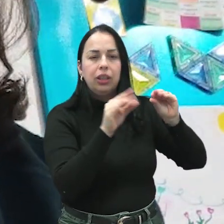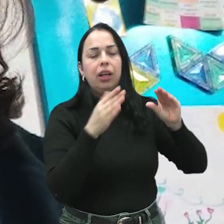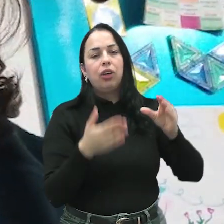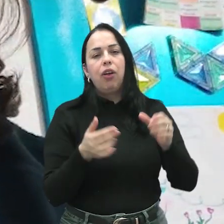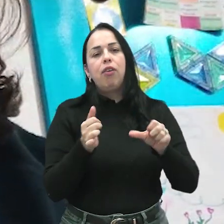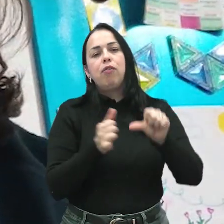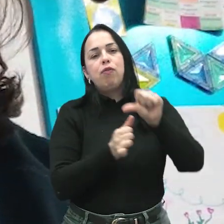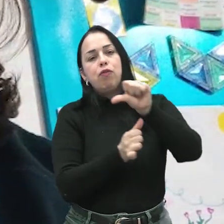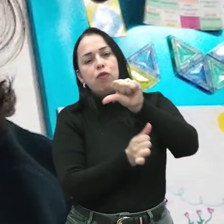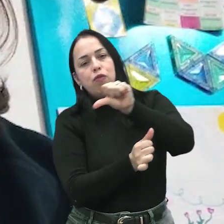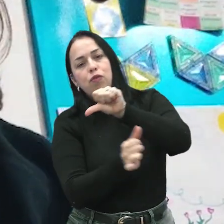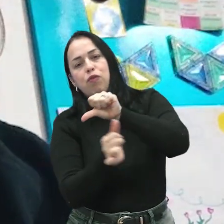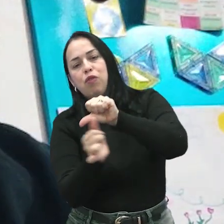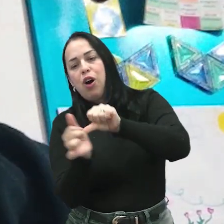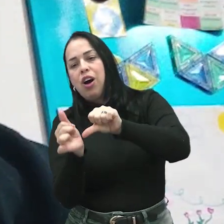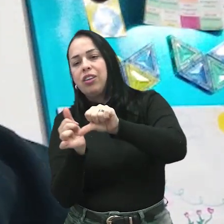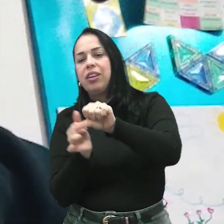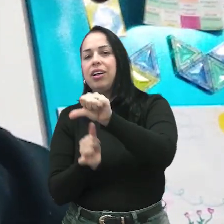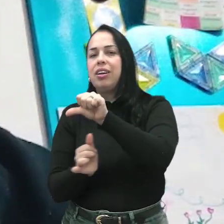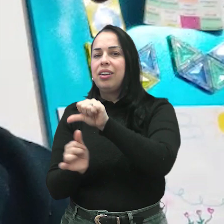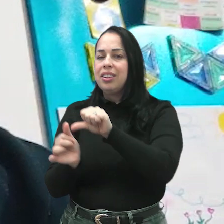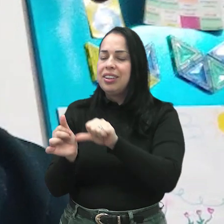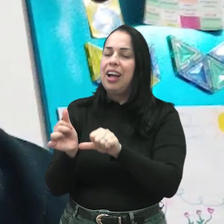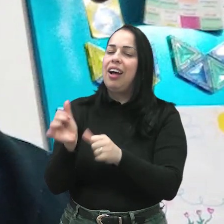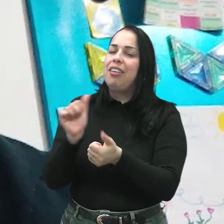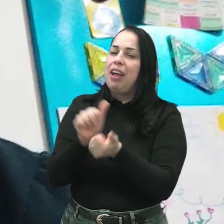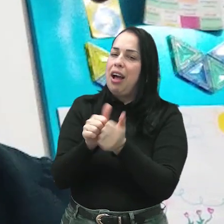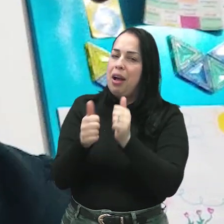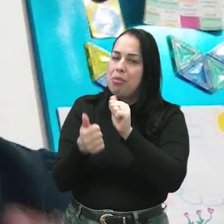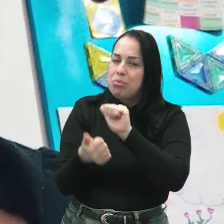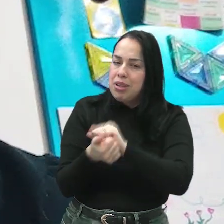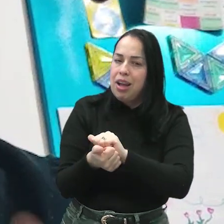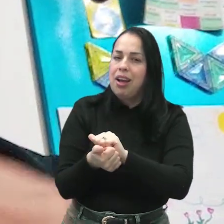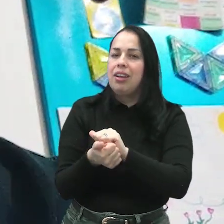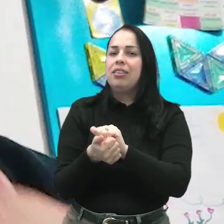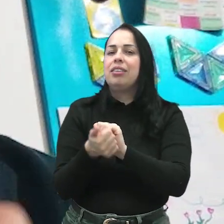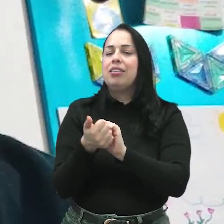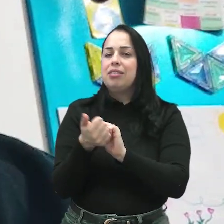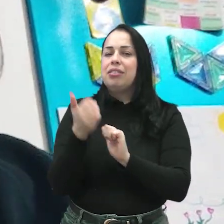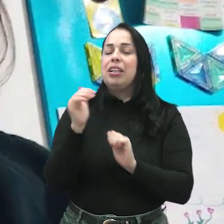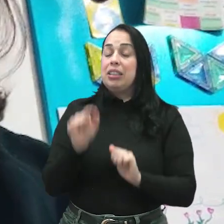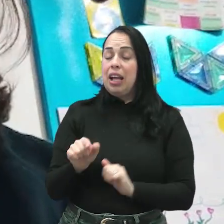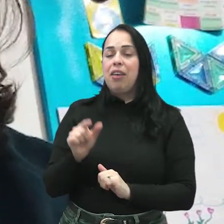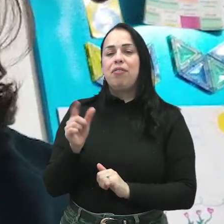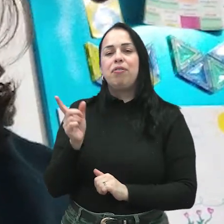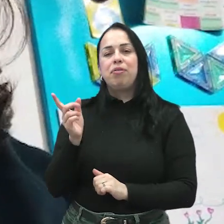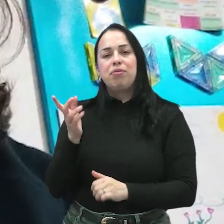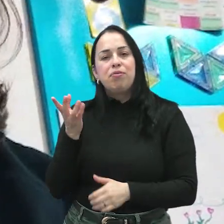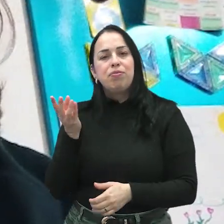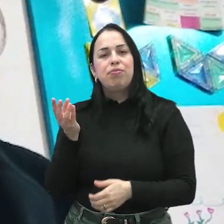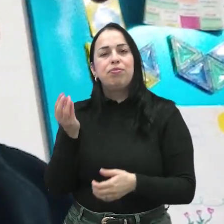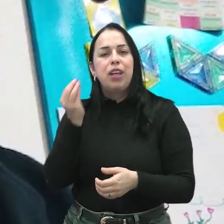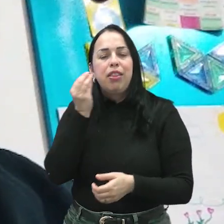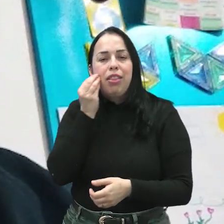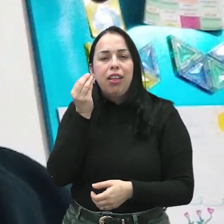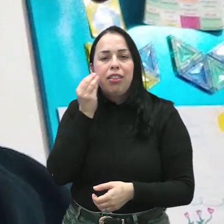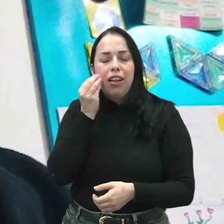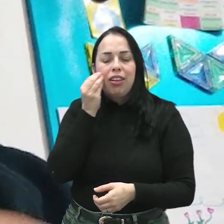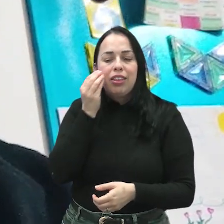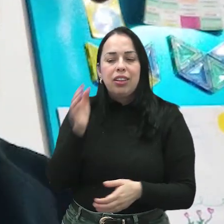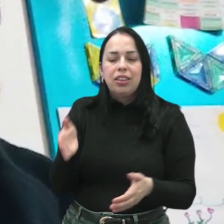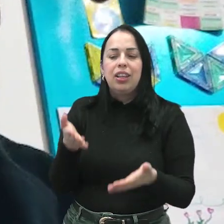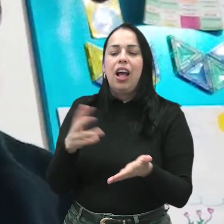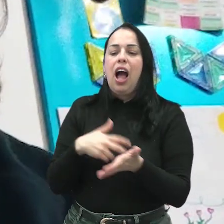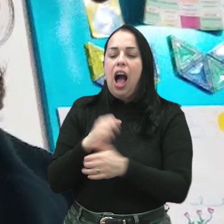retomar, né, e aos pouquinhos trazendo assim 15 minutinhos para mais cedo cada dia, né, e